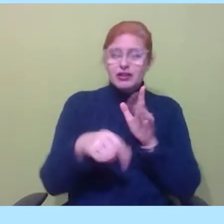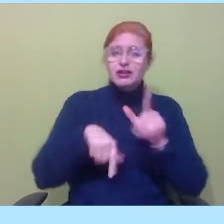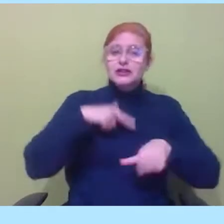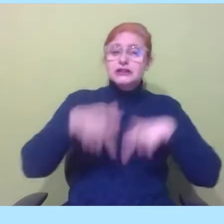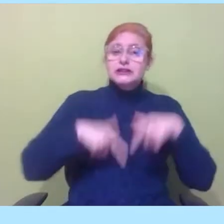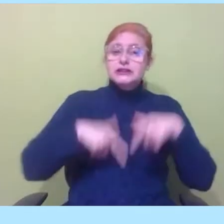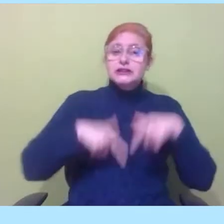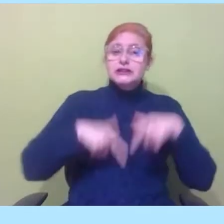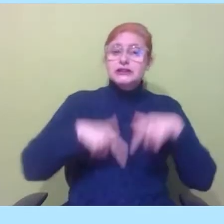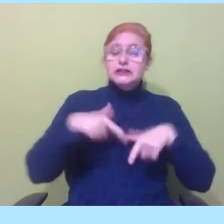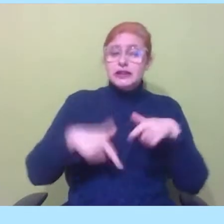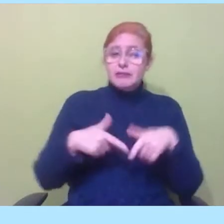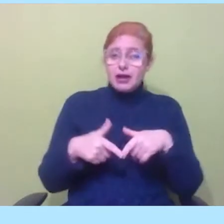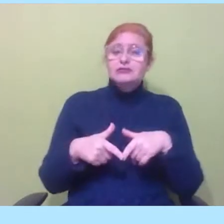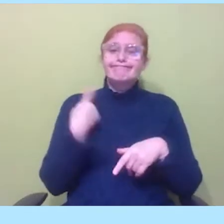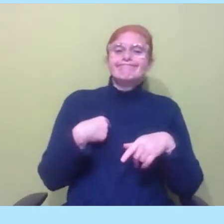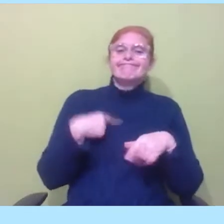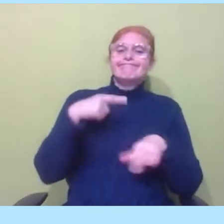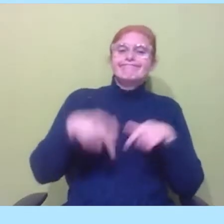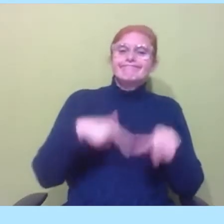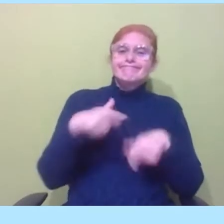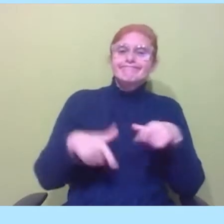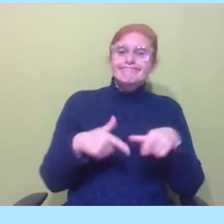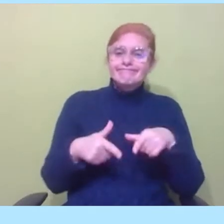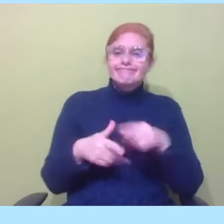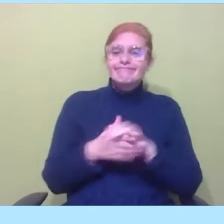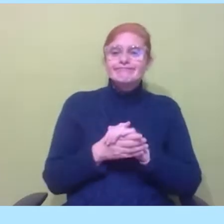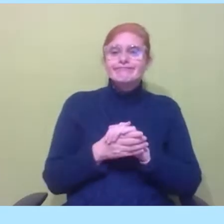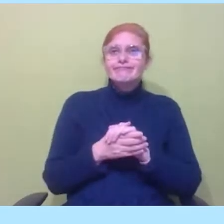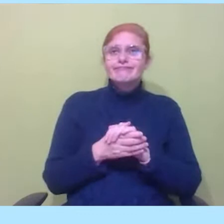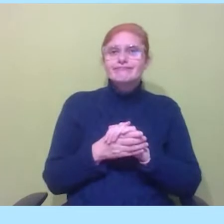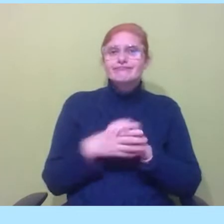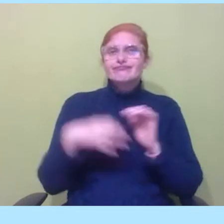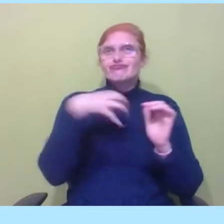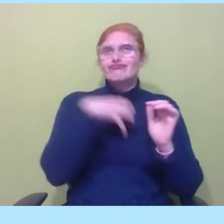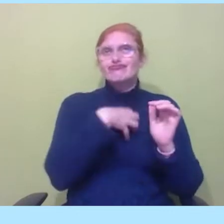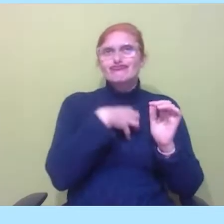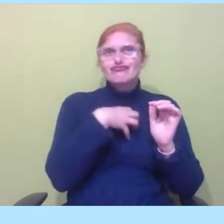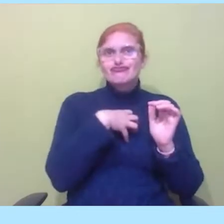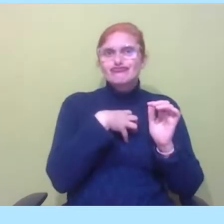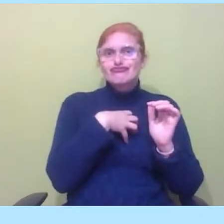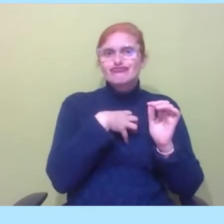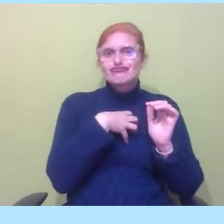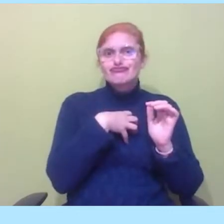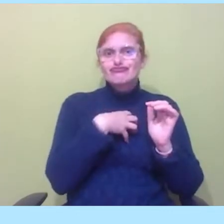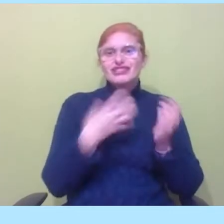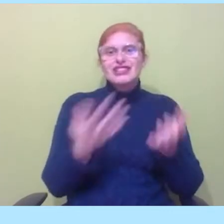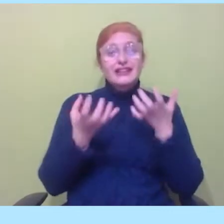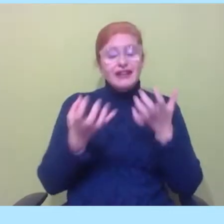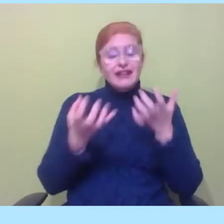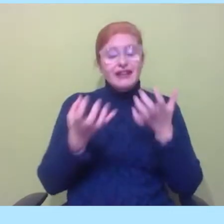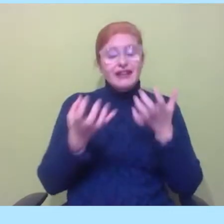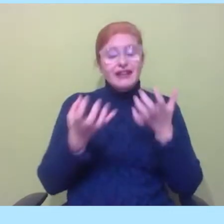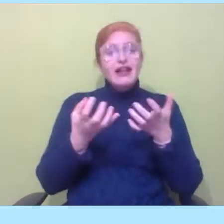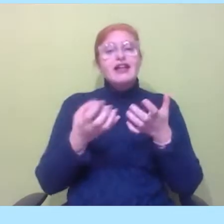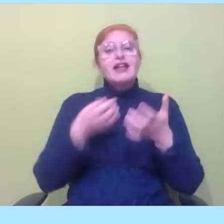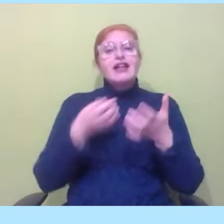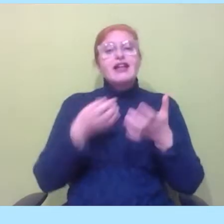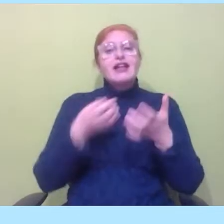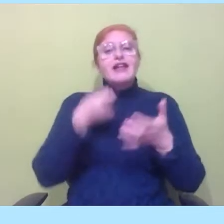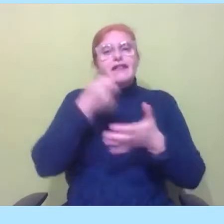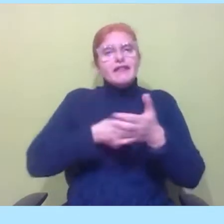atua de uma maneira que a gente quer tentar dar um passo à frente da